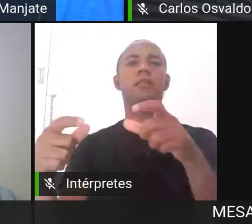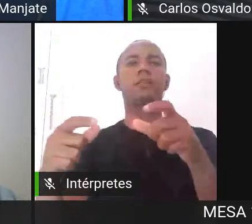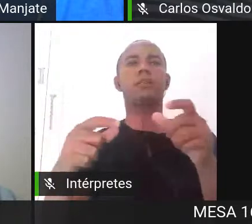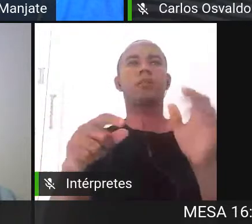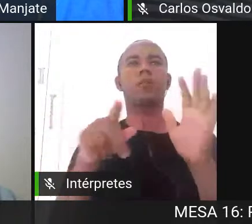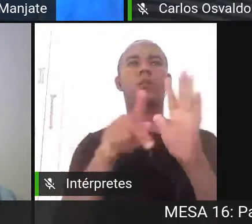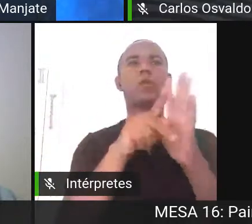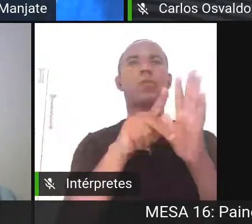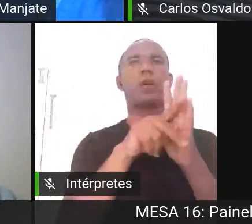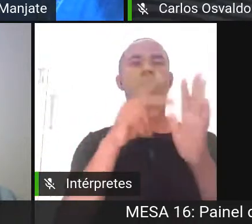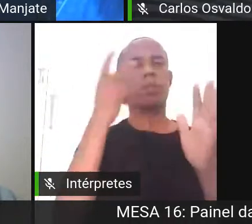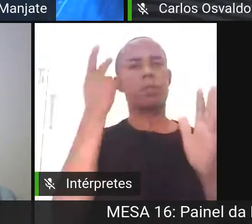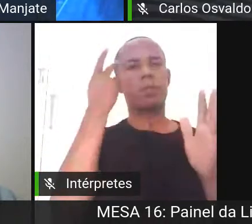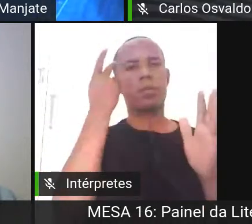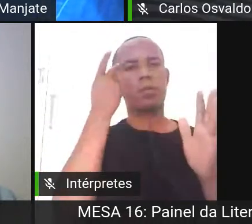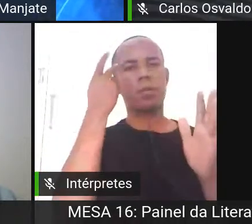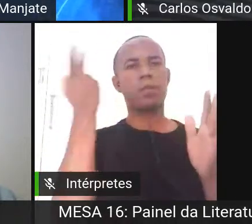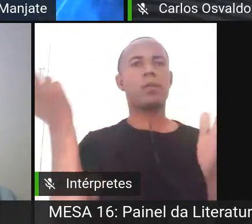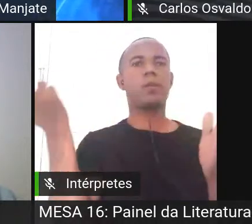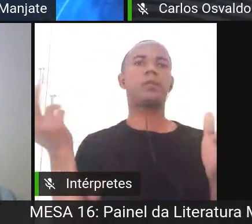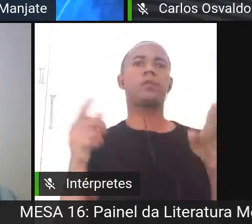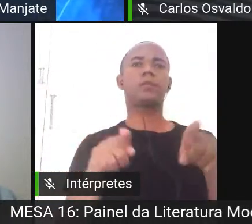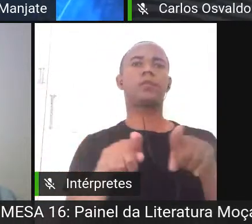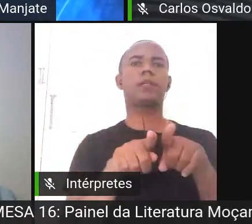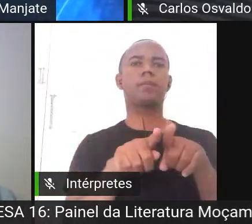nos últimos anos.